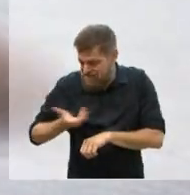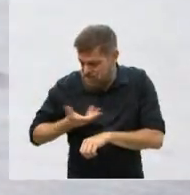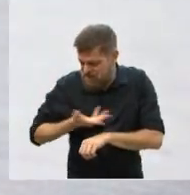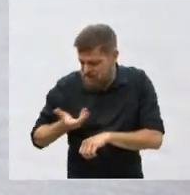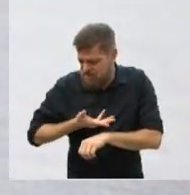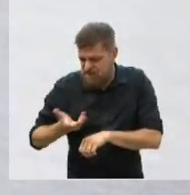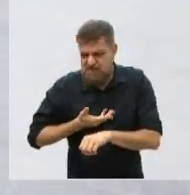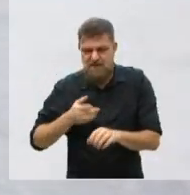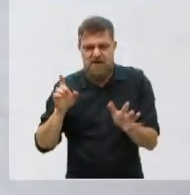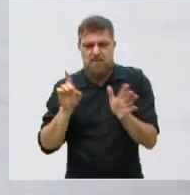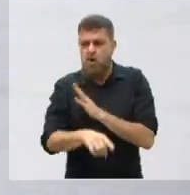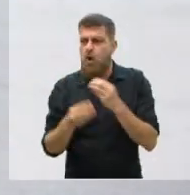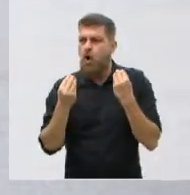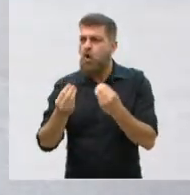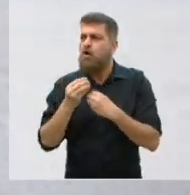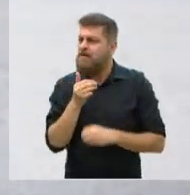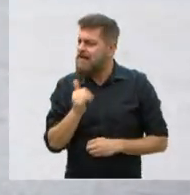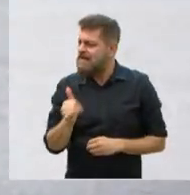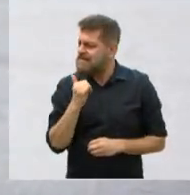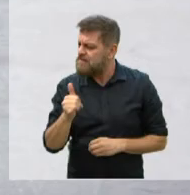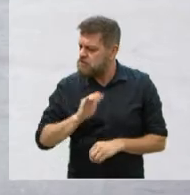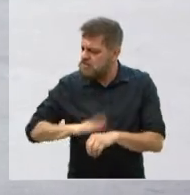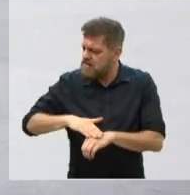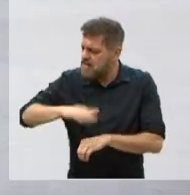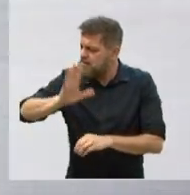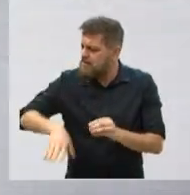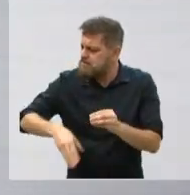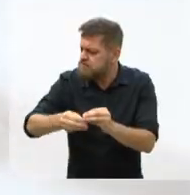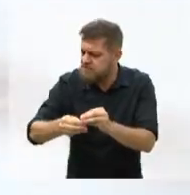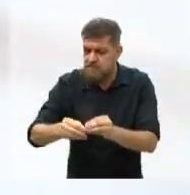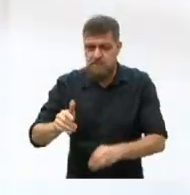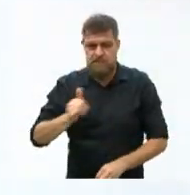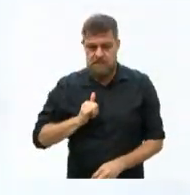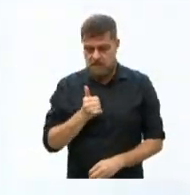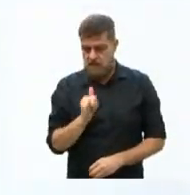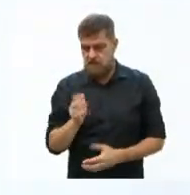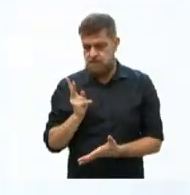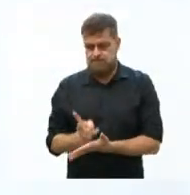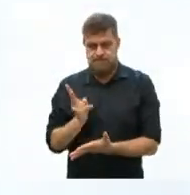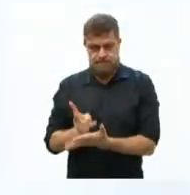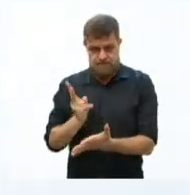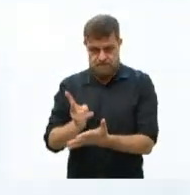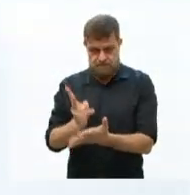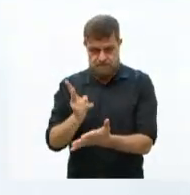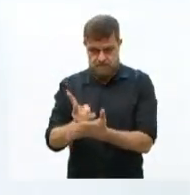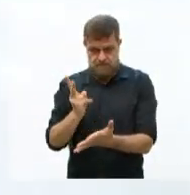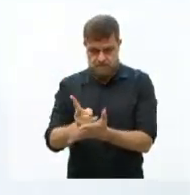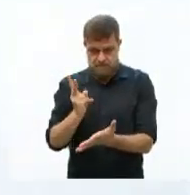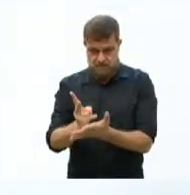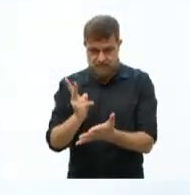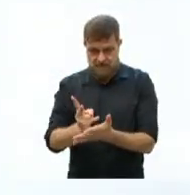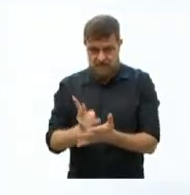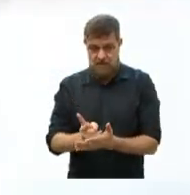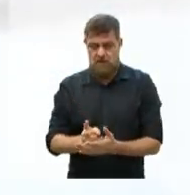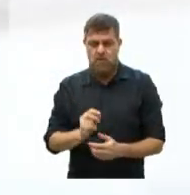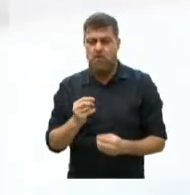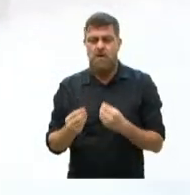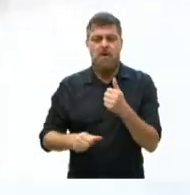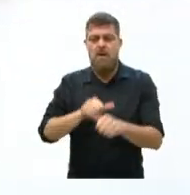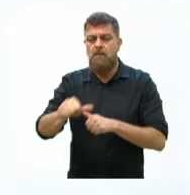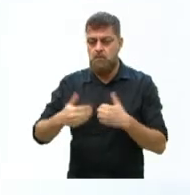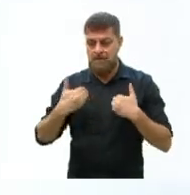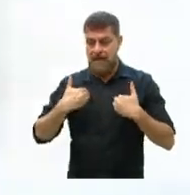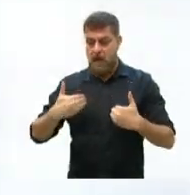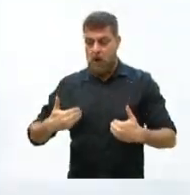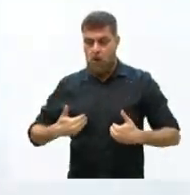Alguns perguntam assim, da onde vai vir essa energia a mais? Na verdade, o que acontece é que a energia se mantém. A energia não foi criada do nada. Mas por que ela gira mais